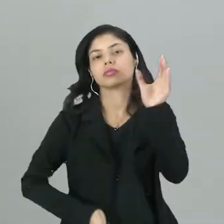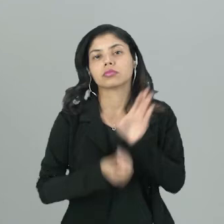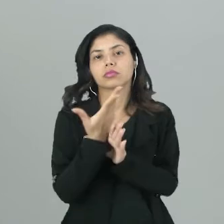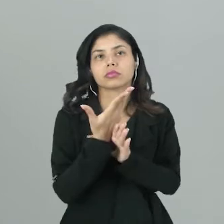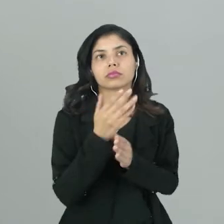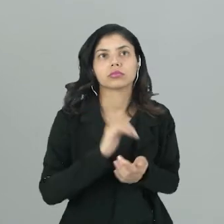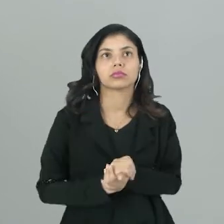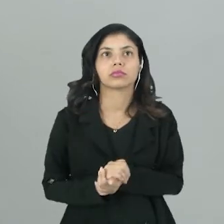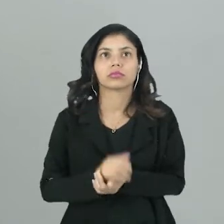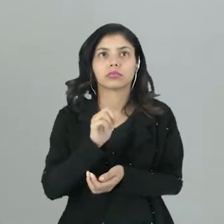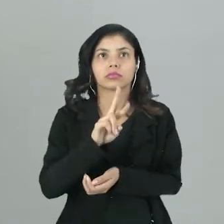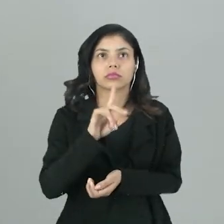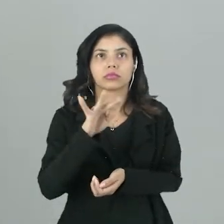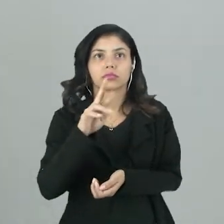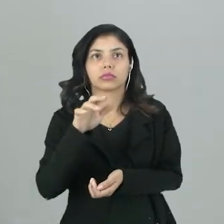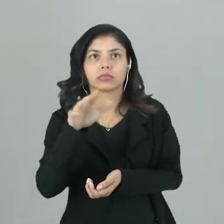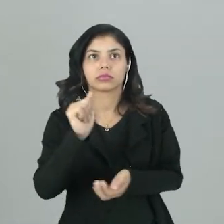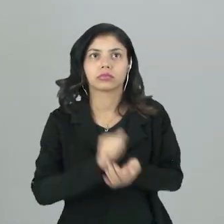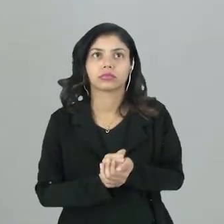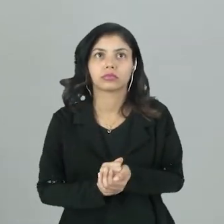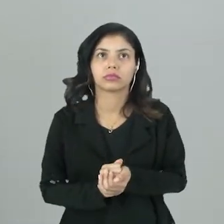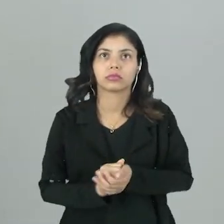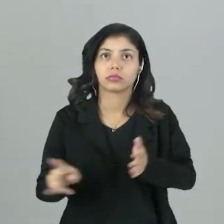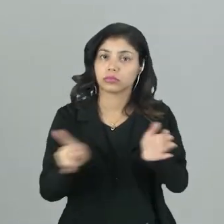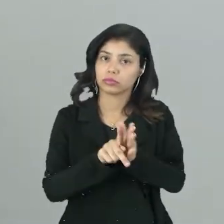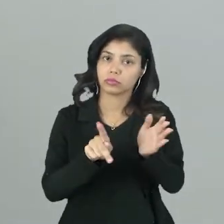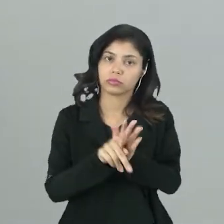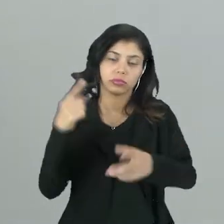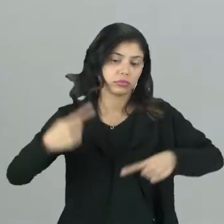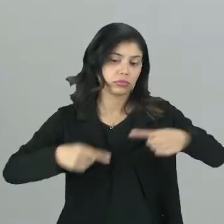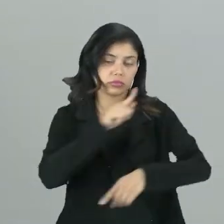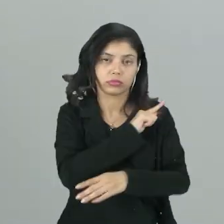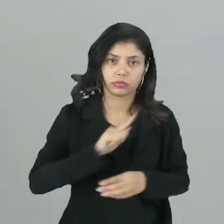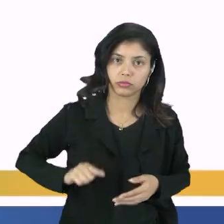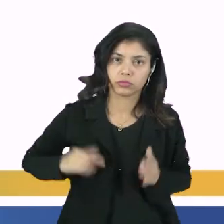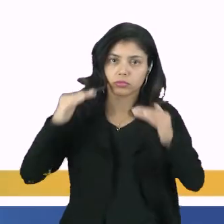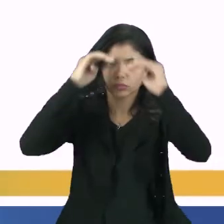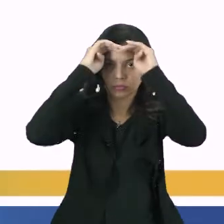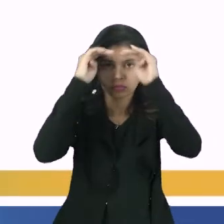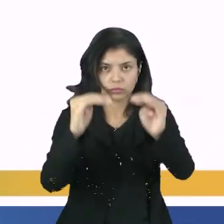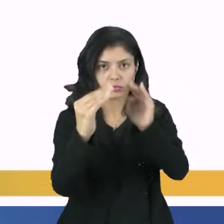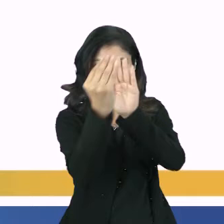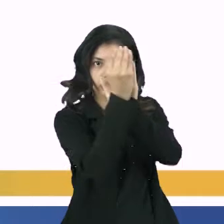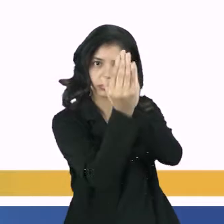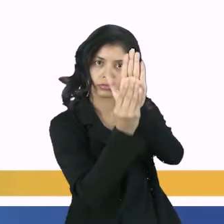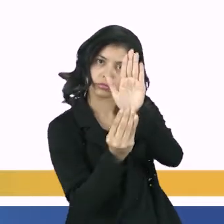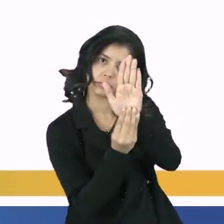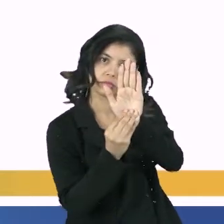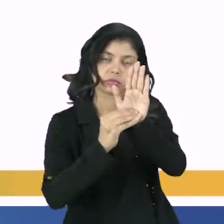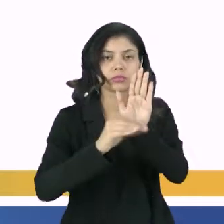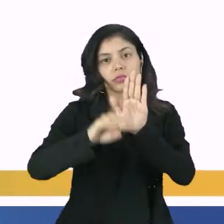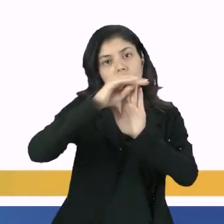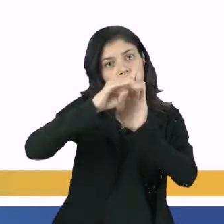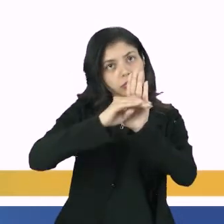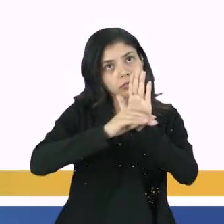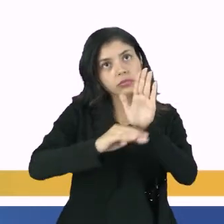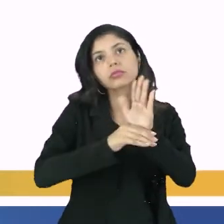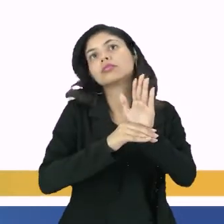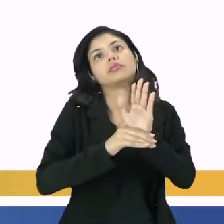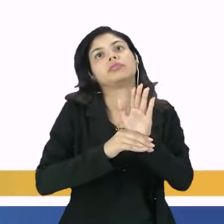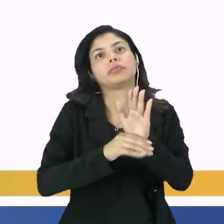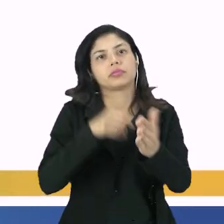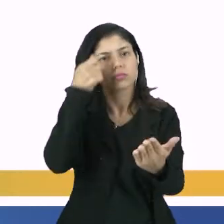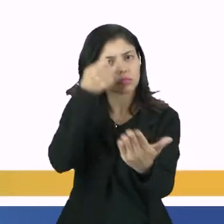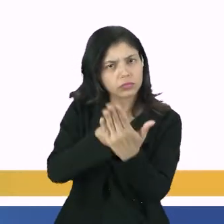da aristocracia. Nessa categoria de governo, a população deve obedecer às ordens de uma classe privilegiada. O